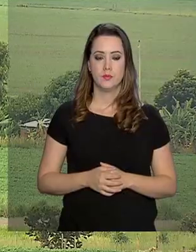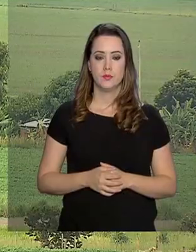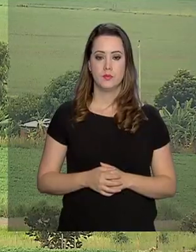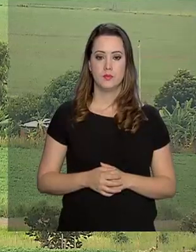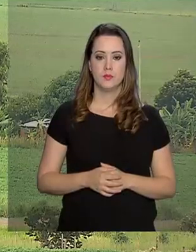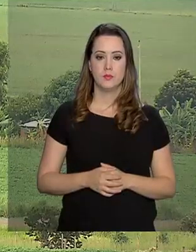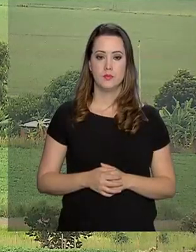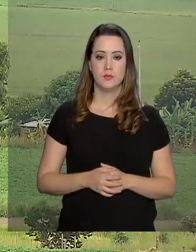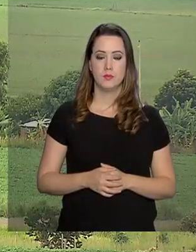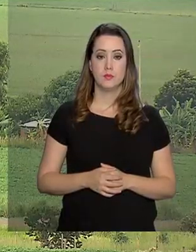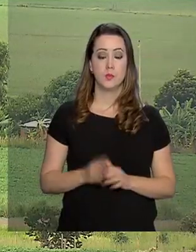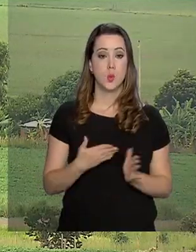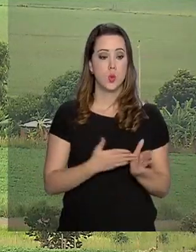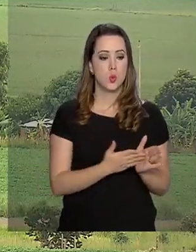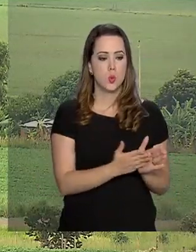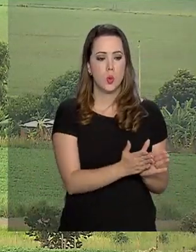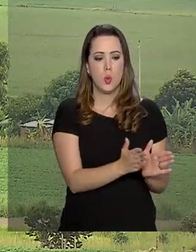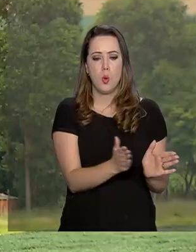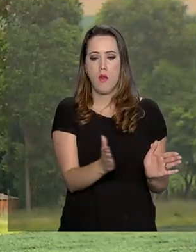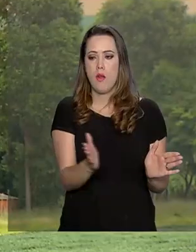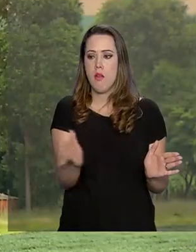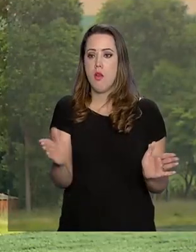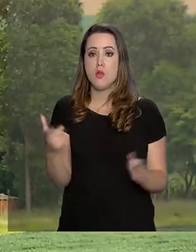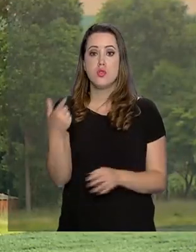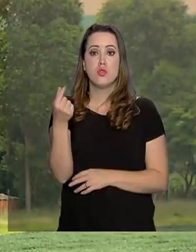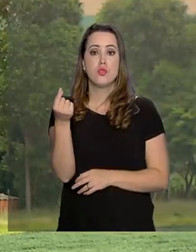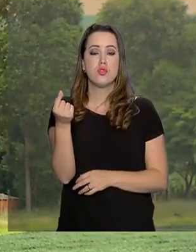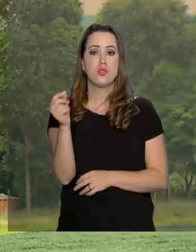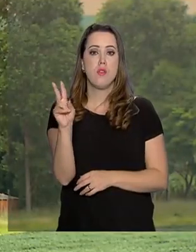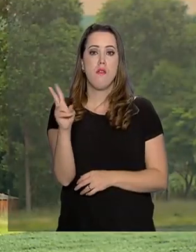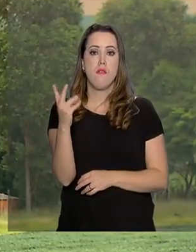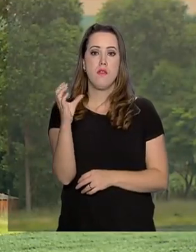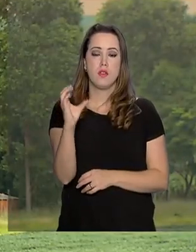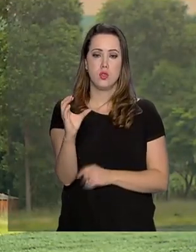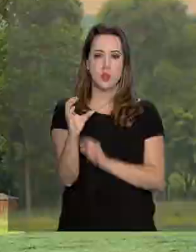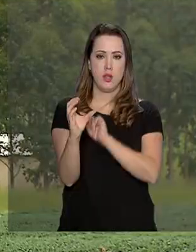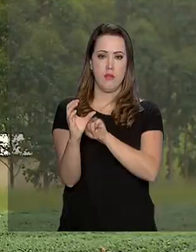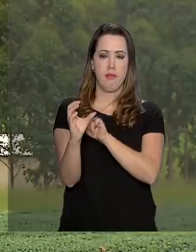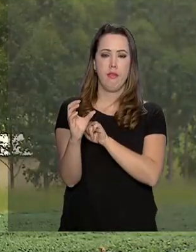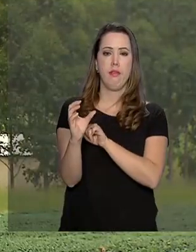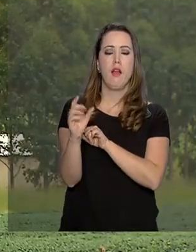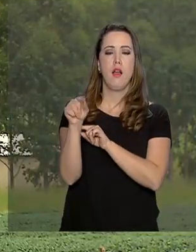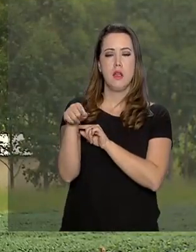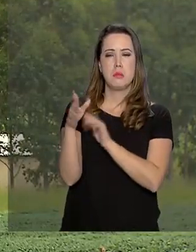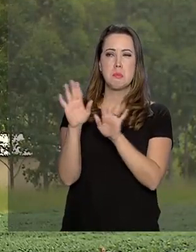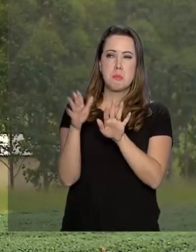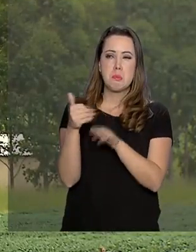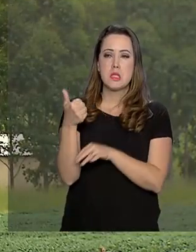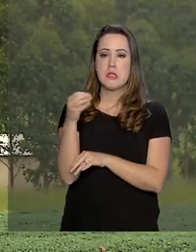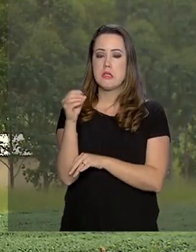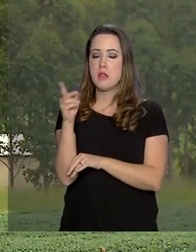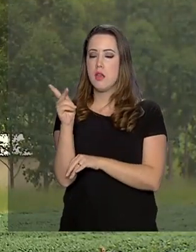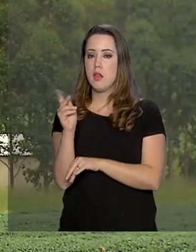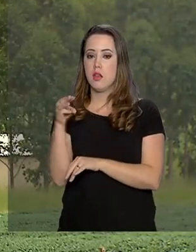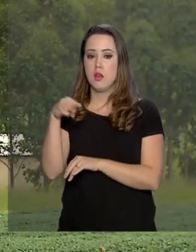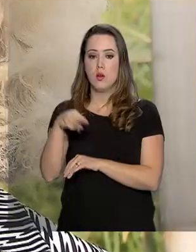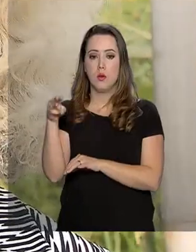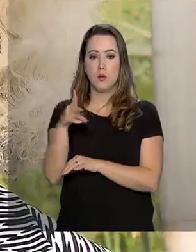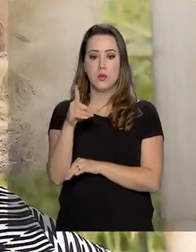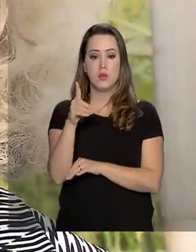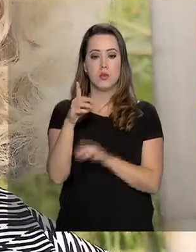detalhes numa área de 20 hectares nessa região de Planaltina de Goiás a cerca de 100 Km de